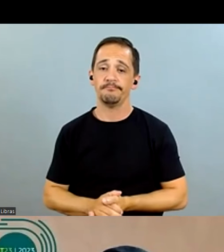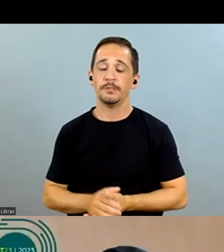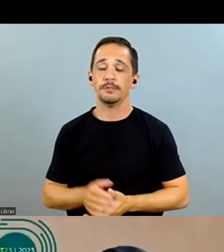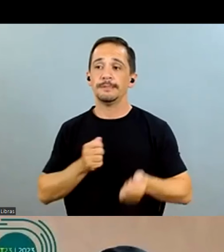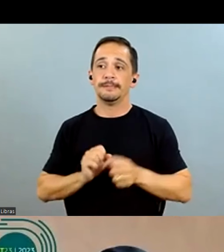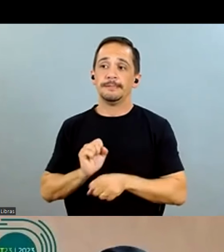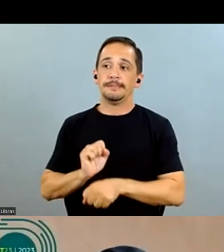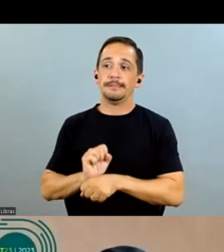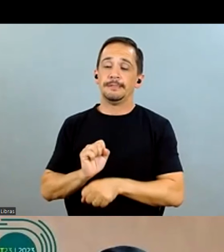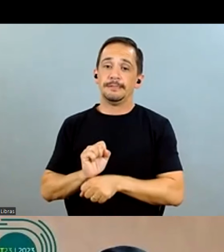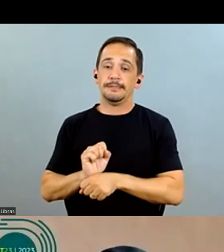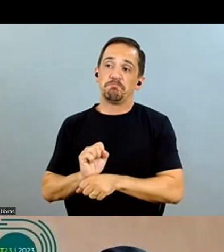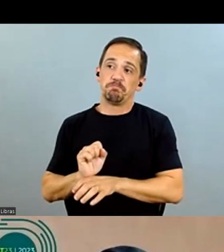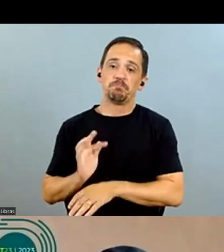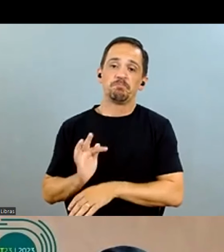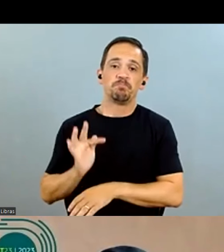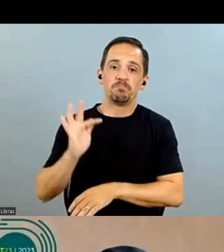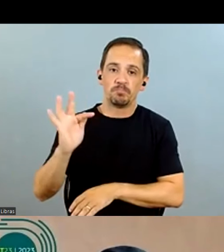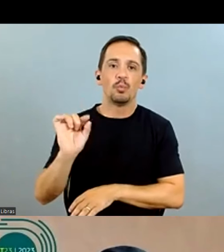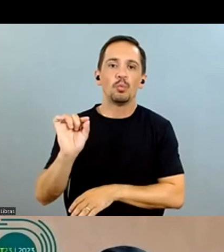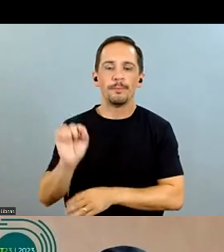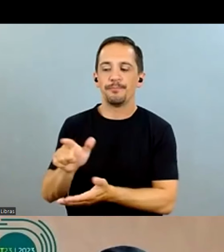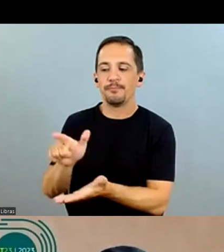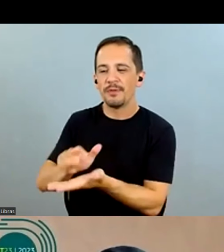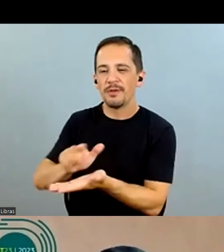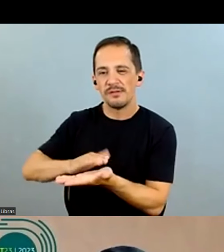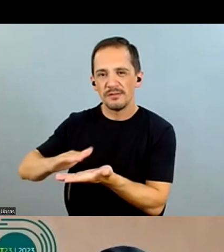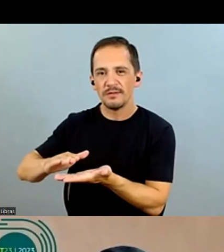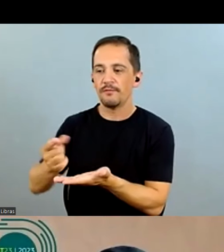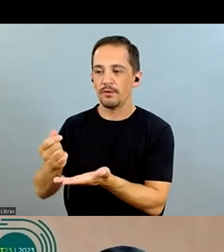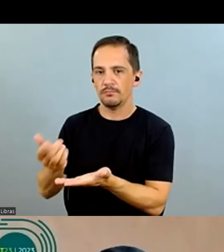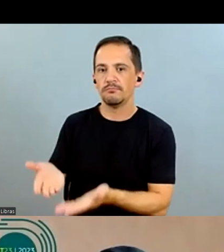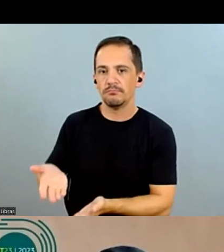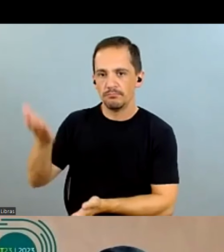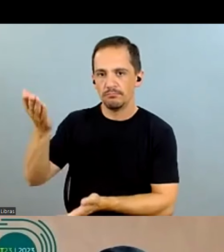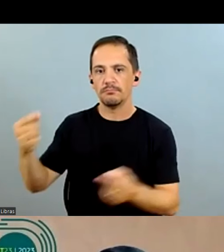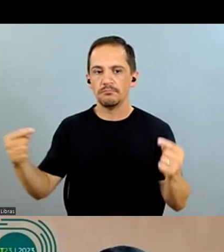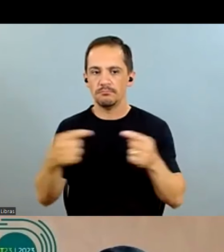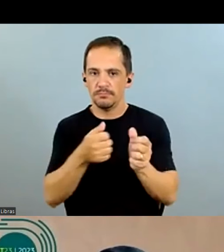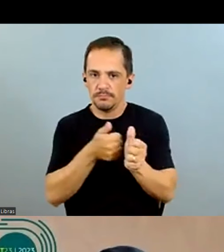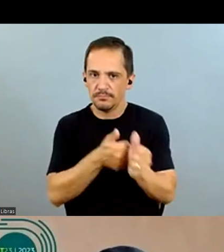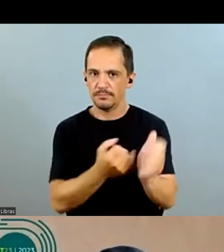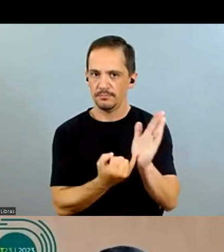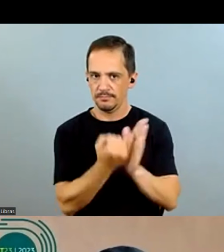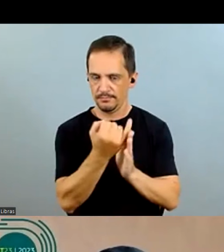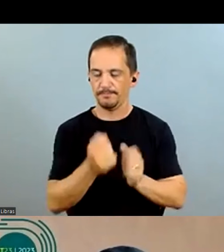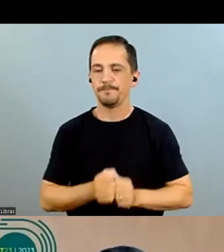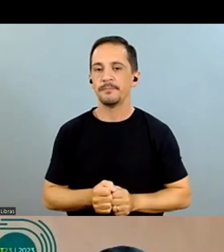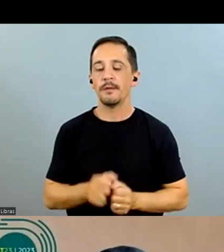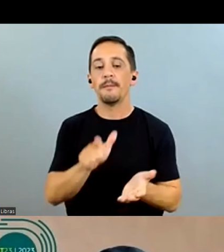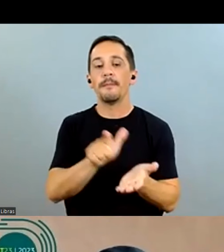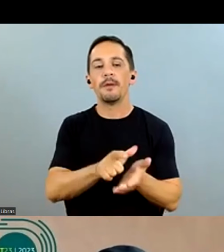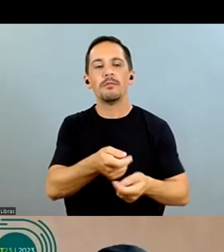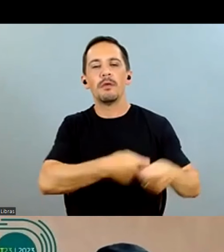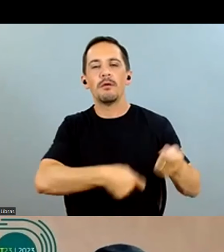cai mas expectativa é que no papelão do lado nós consigamos aumentar preço de acordo com a inflação nos papéis de mercado eh o papéis de